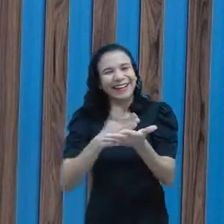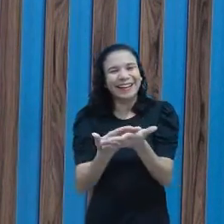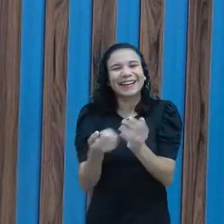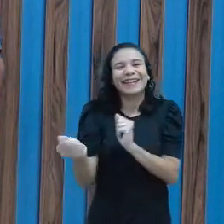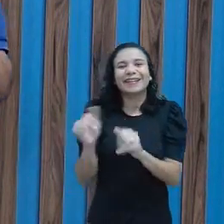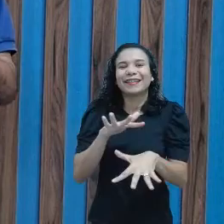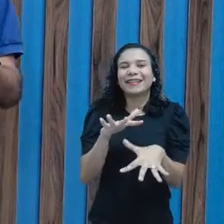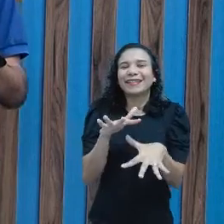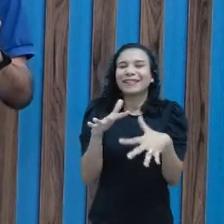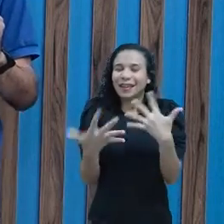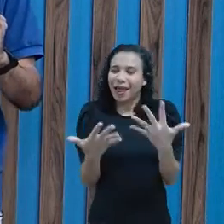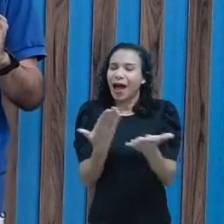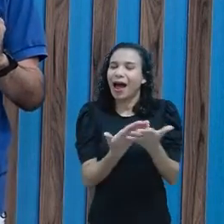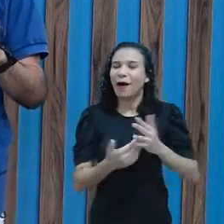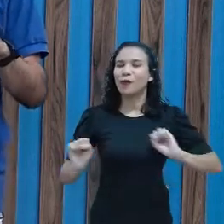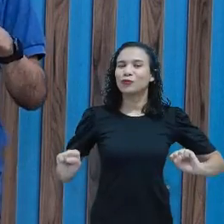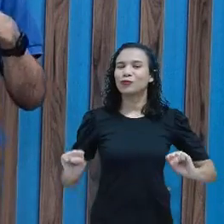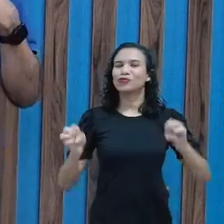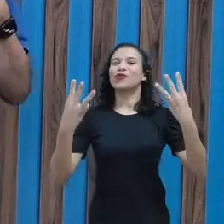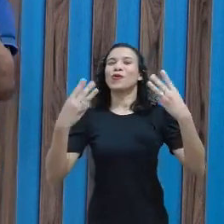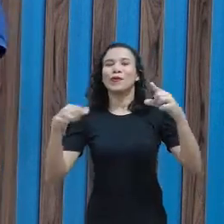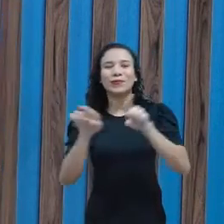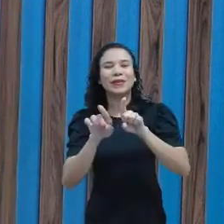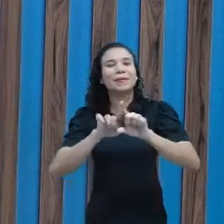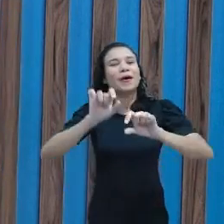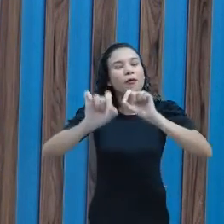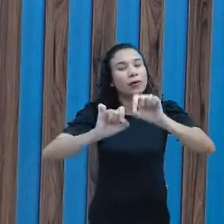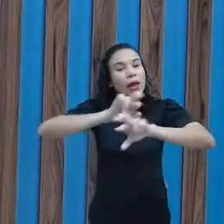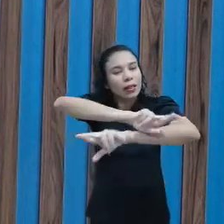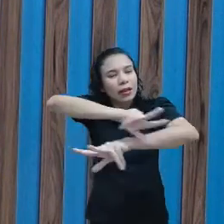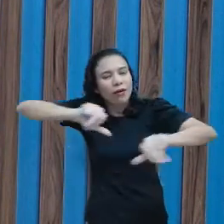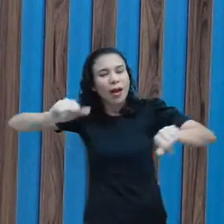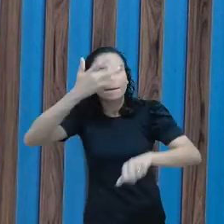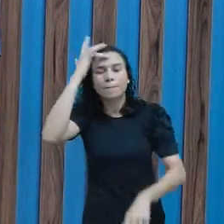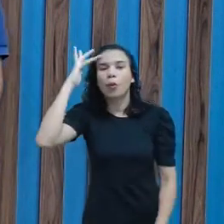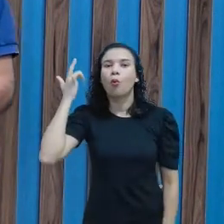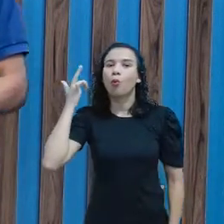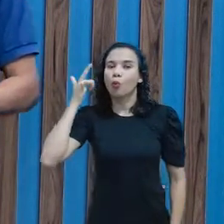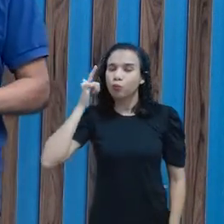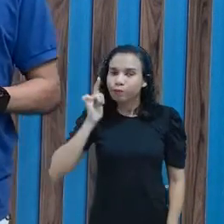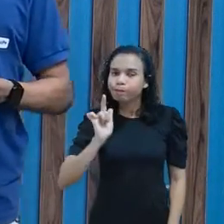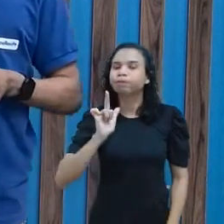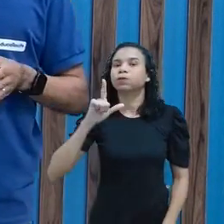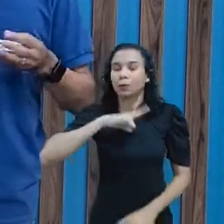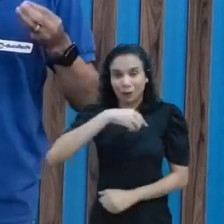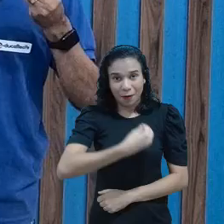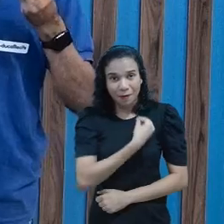aquela aula show de bola e fazendo com que outras pessoas consigam estar